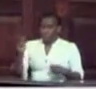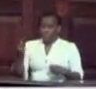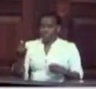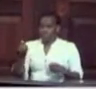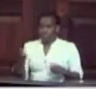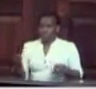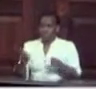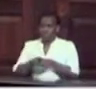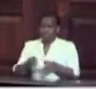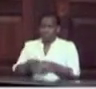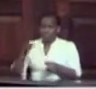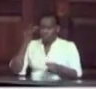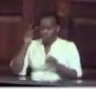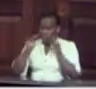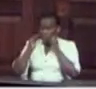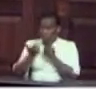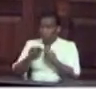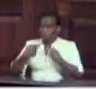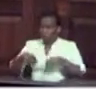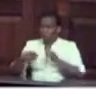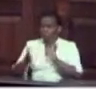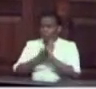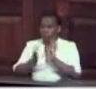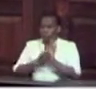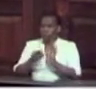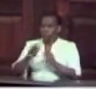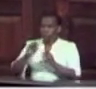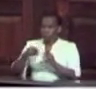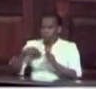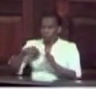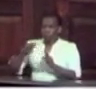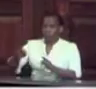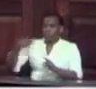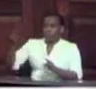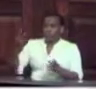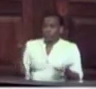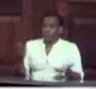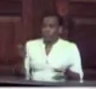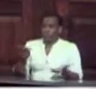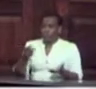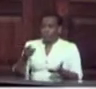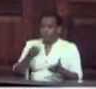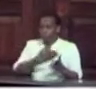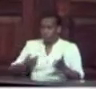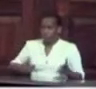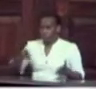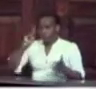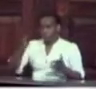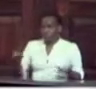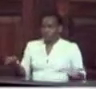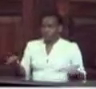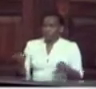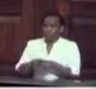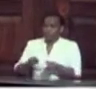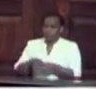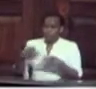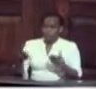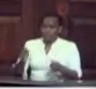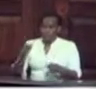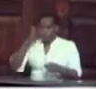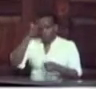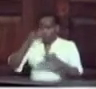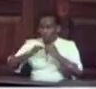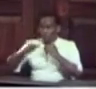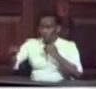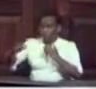valor, acho que a Assembleia Legislativa acaba propondo um valor maior que o valor proposto pelo governador, e discordei dessa faixa estabelecida. A